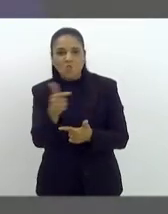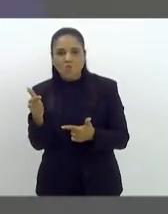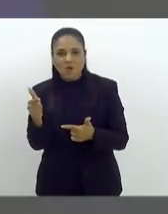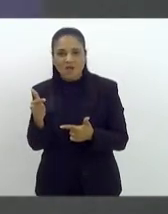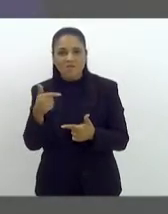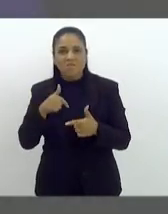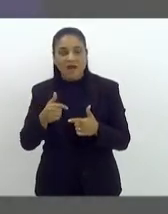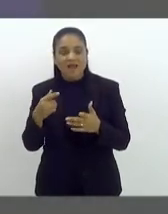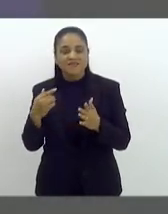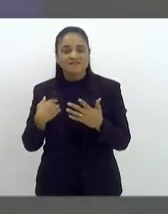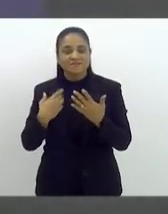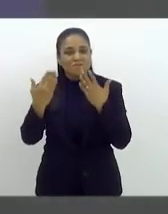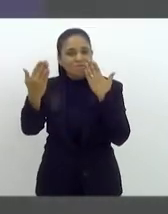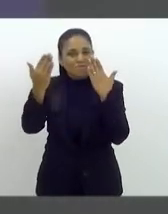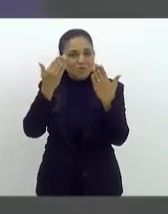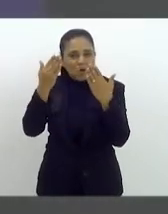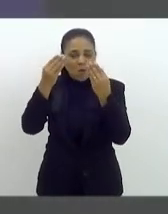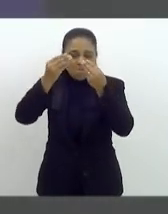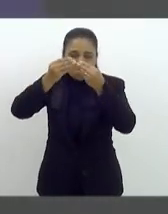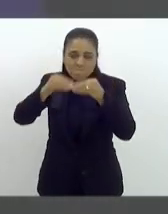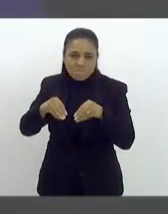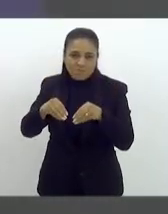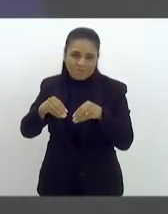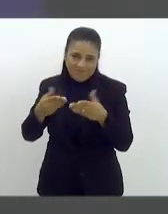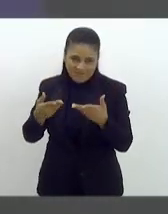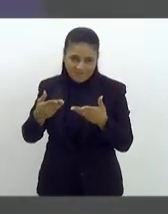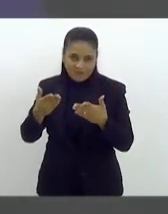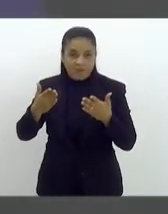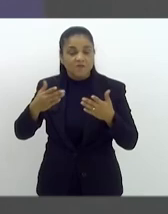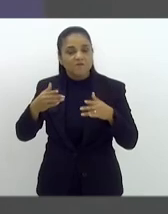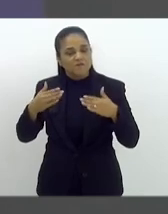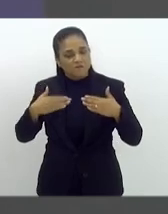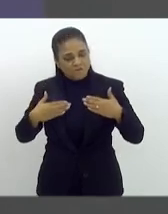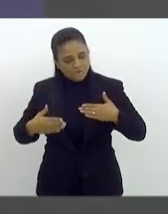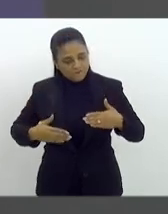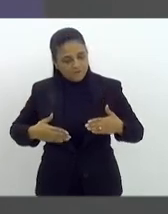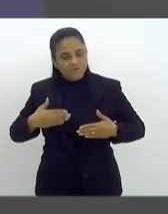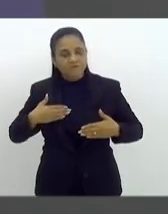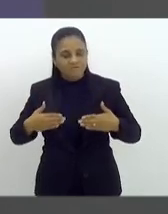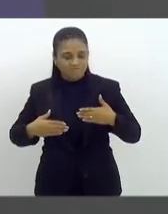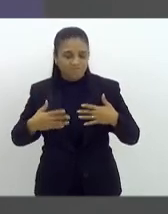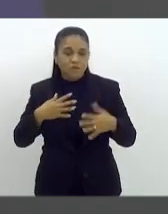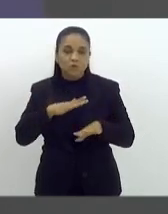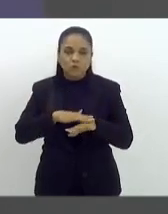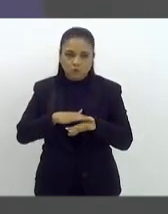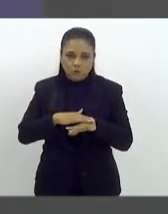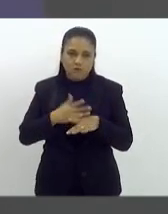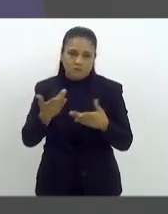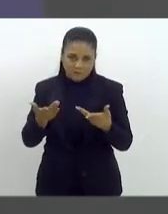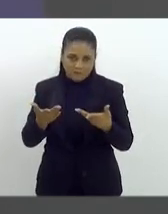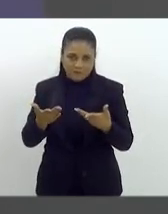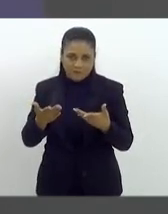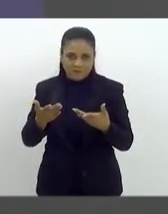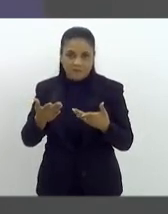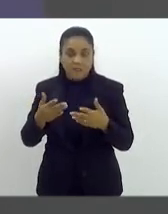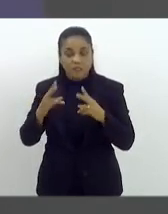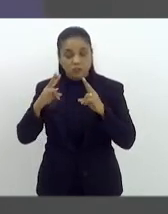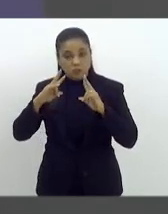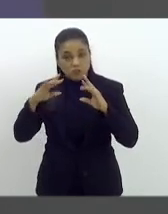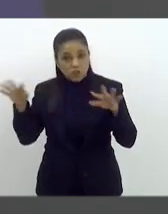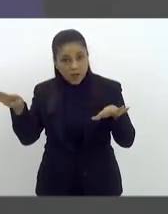marcas psicológicas e deixa consequências também físicas para as mulheres então a gente chama atenção